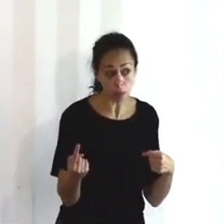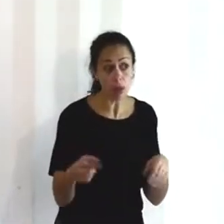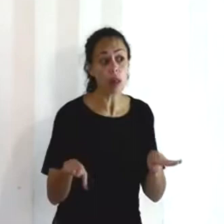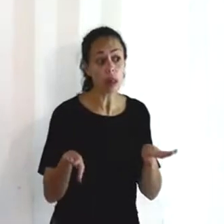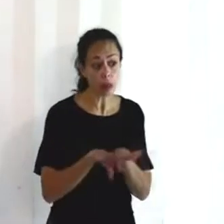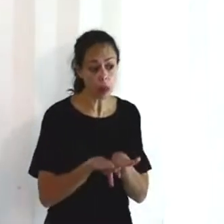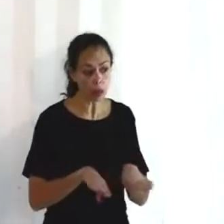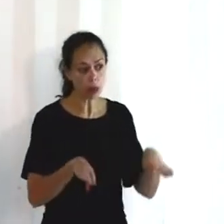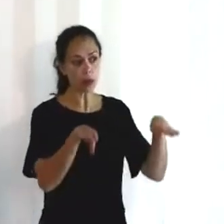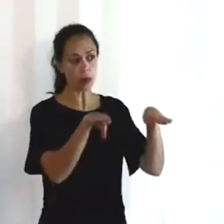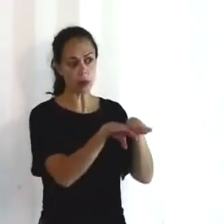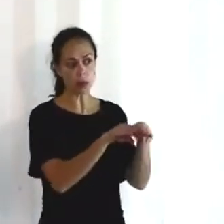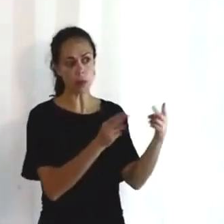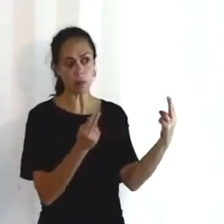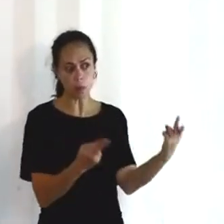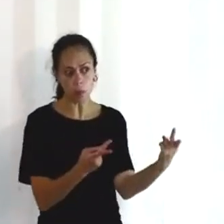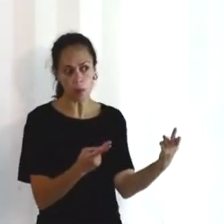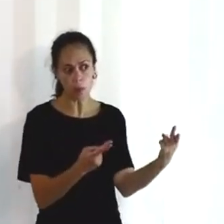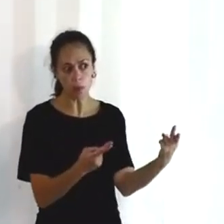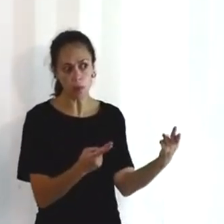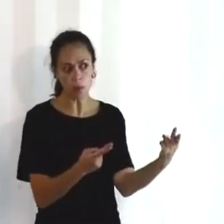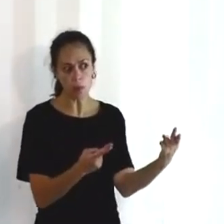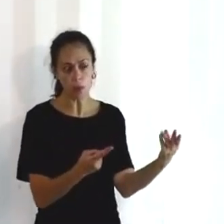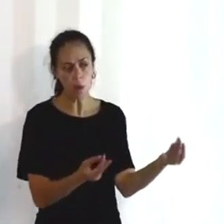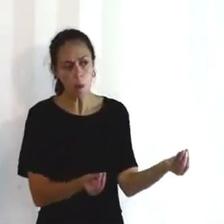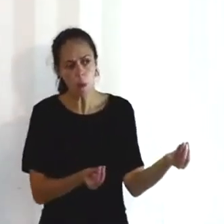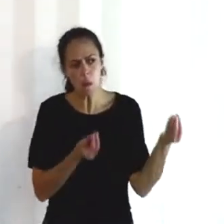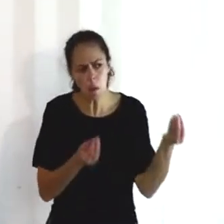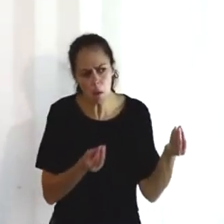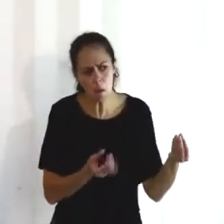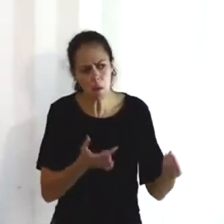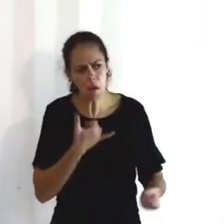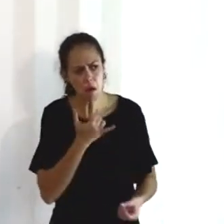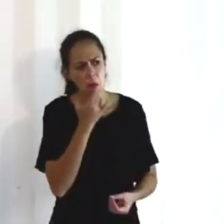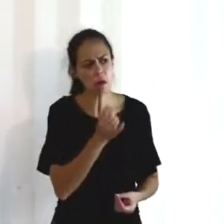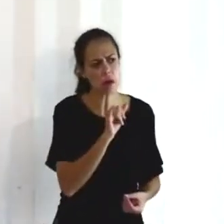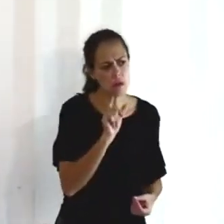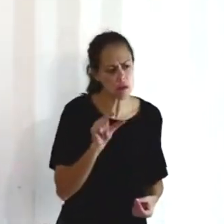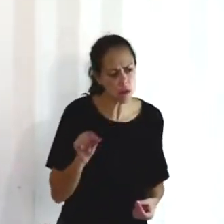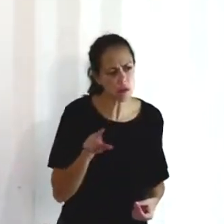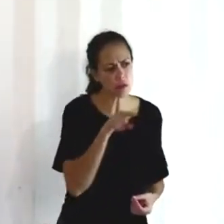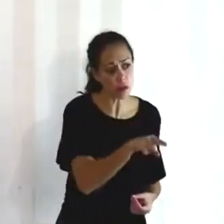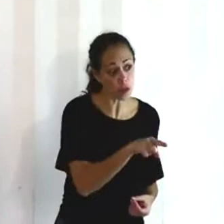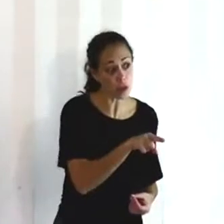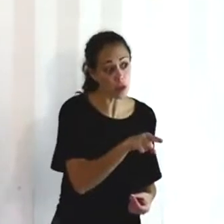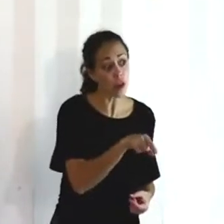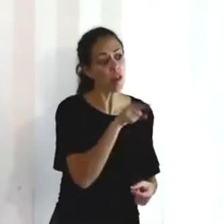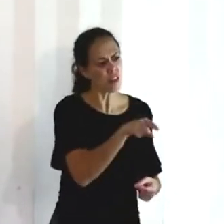me compadeci de ti? E indignando-se o seu senhor, o entregou aos capatazes,